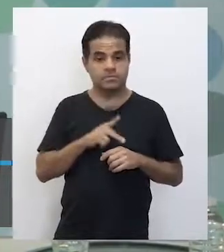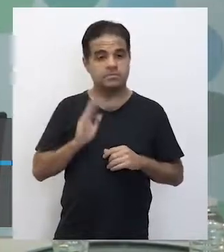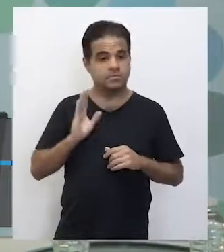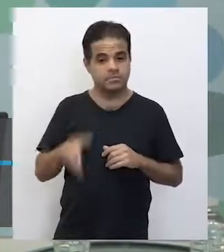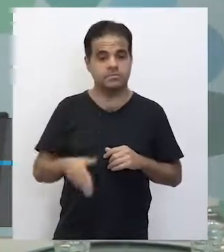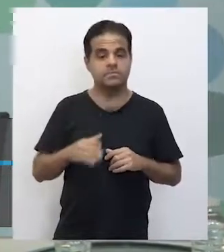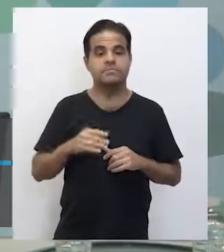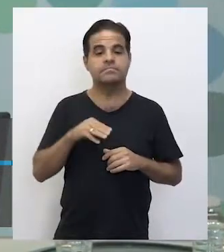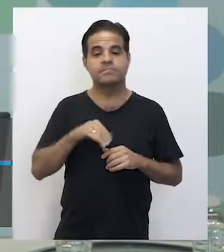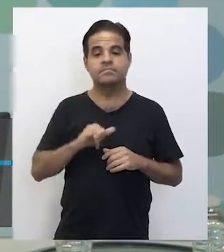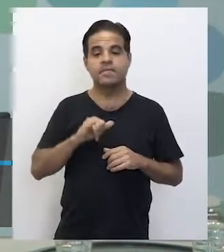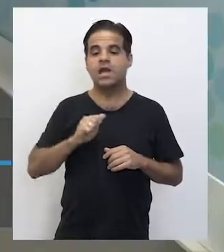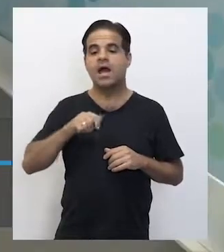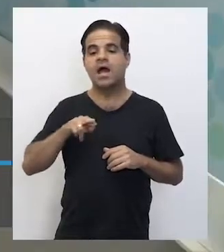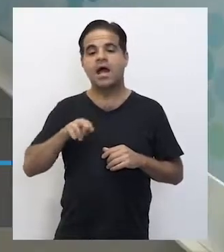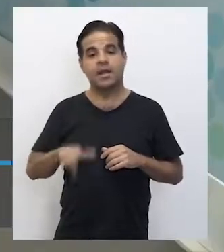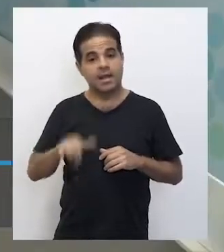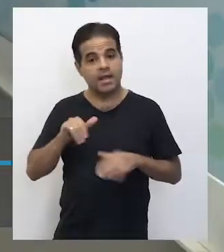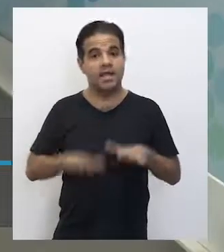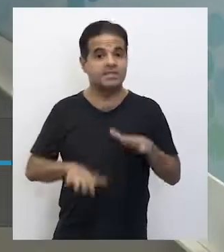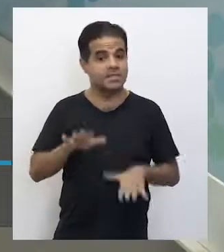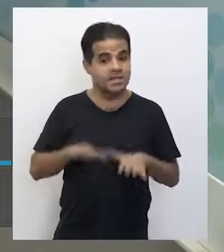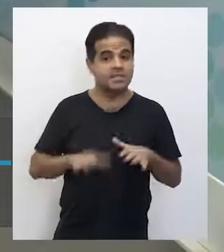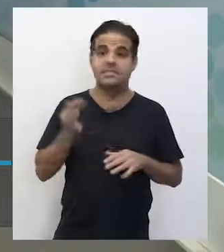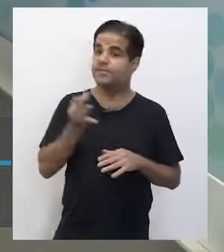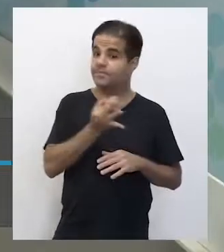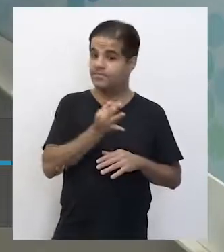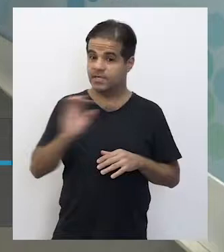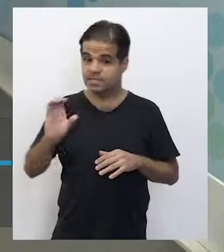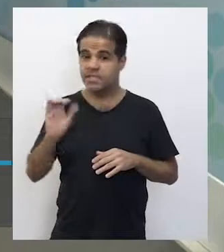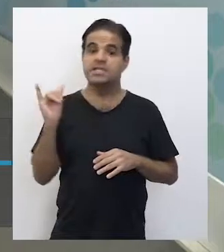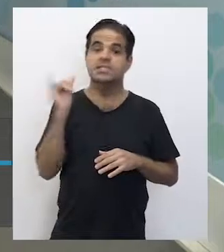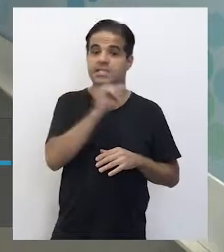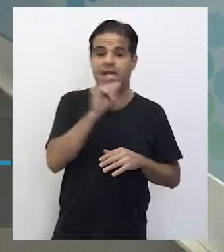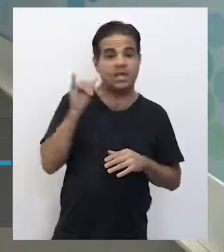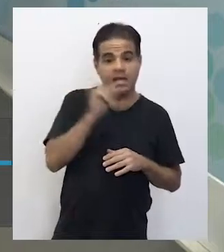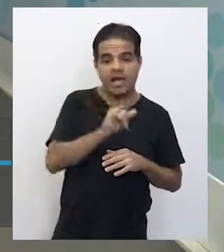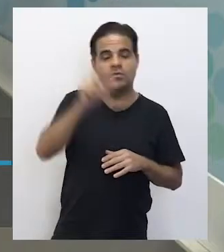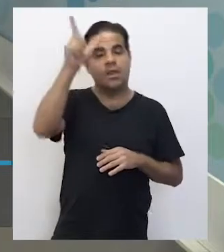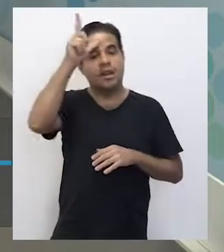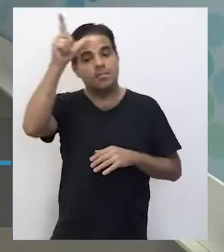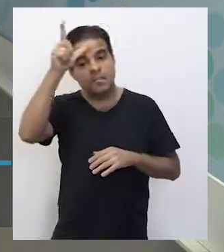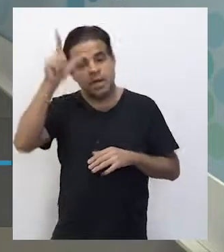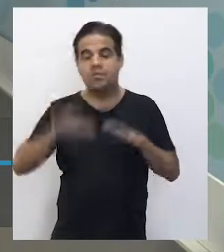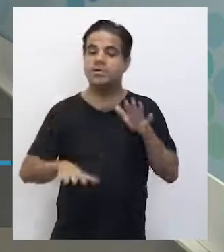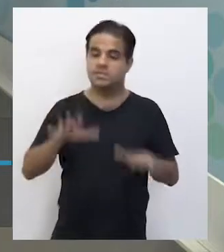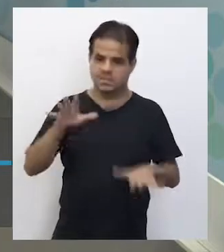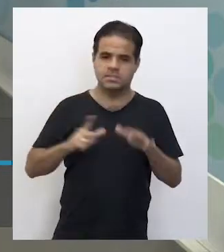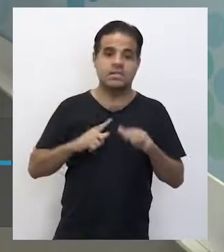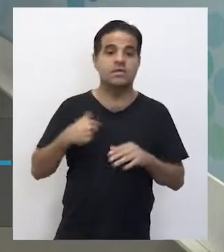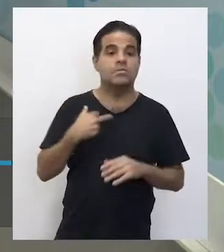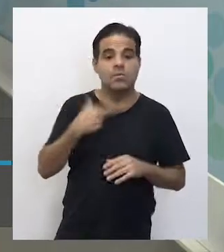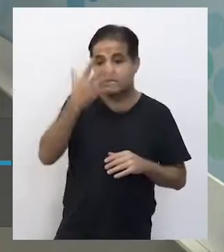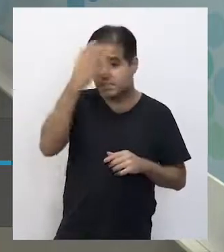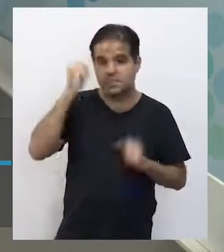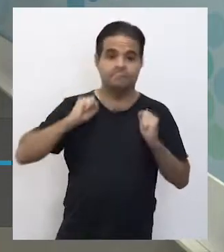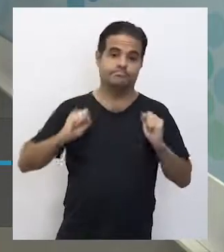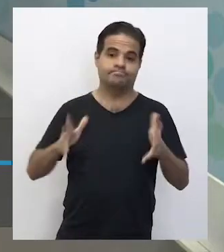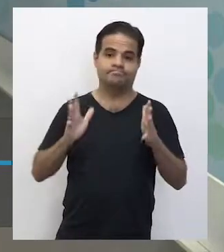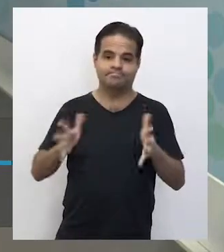professora Miarelli. Às vezes tem professor de francês, italiano, alemão também, E a gente não pode esquecer de Libras,